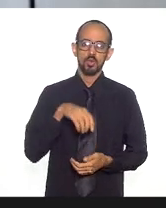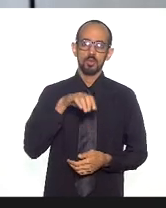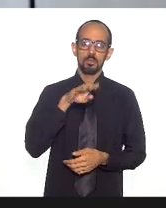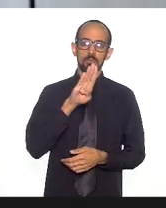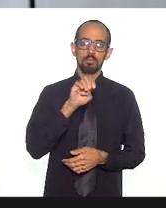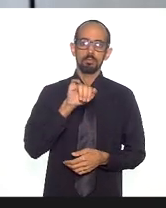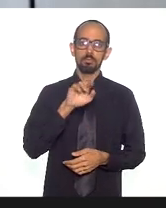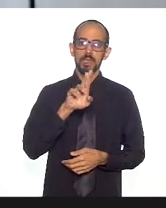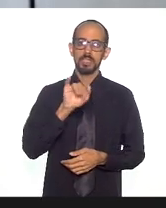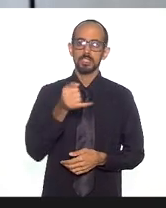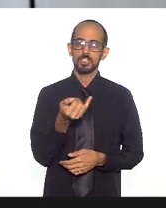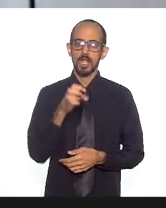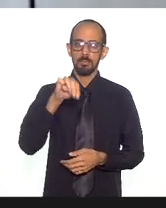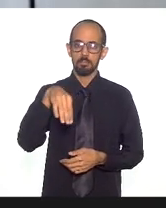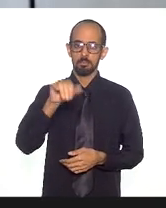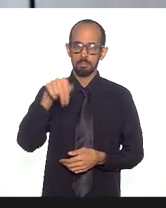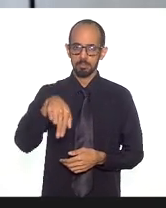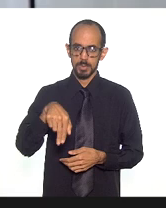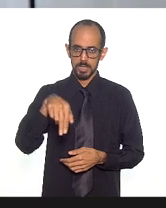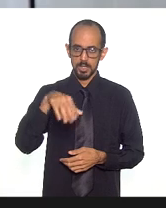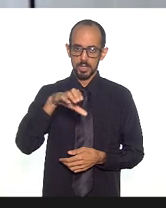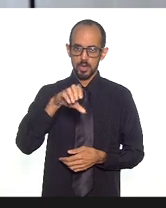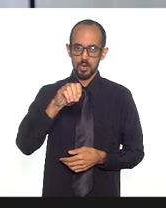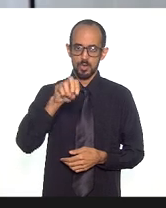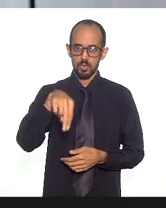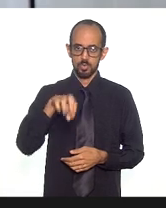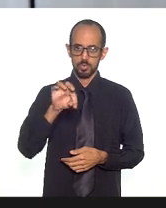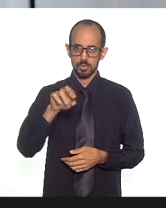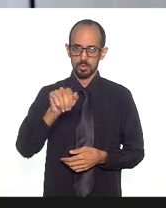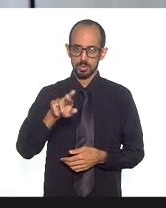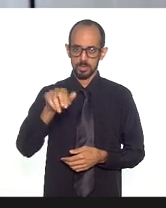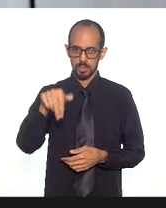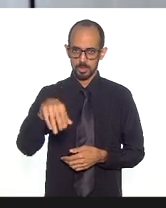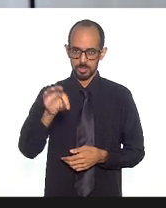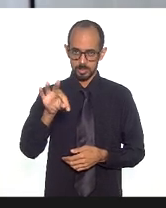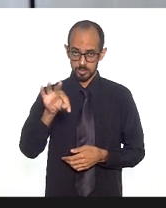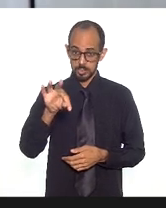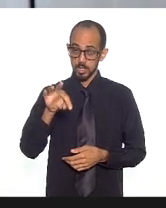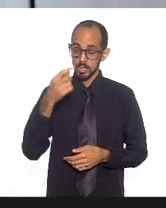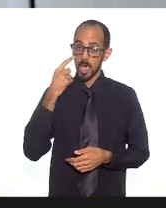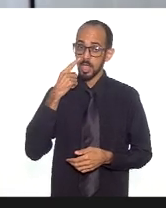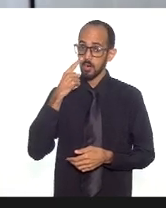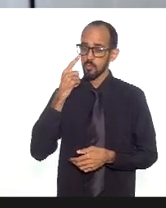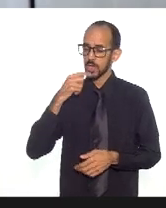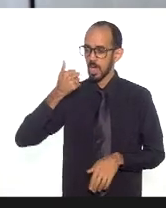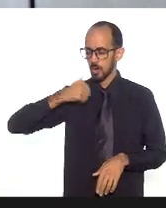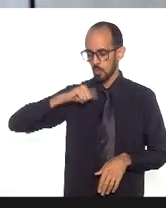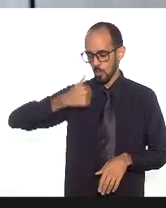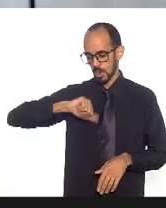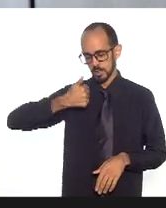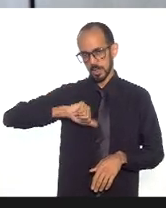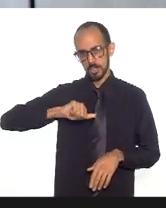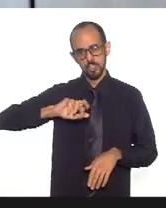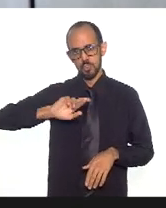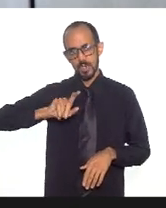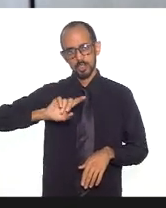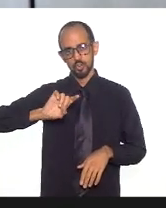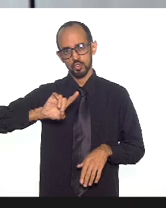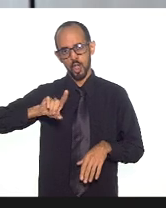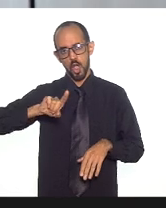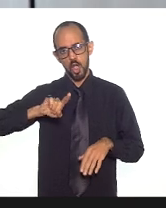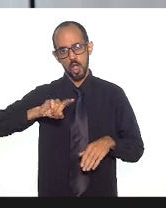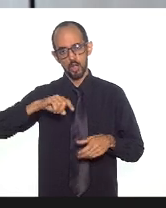aí eu pude ver realmente a qualidade e a... não só das instalações, mas